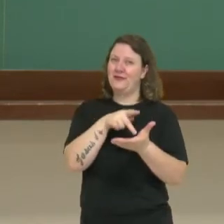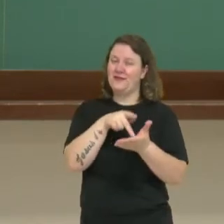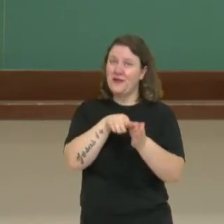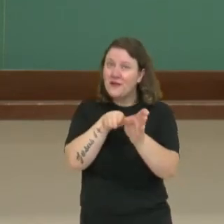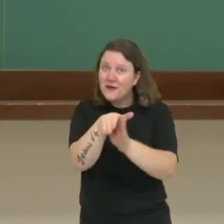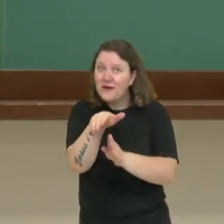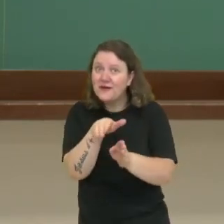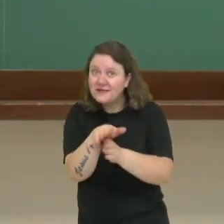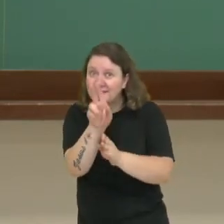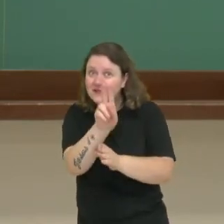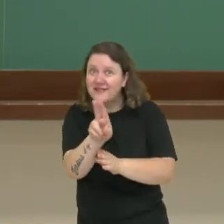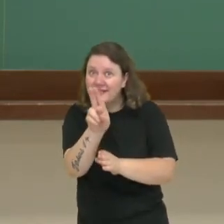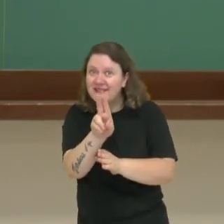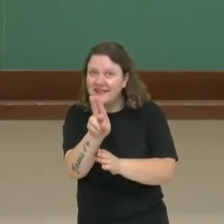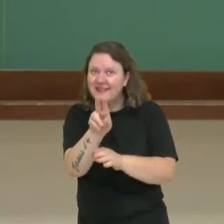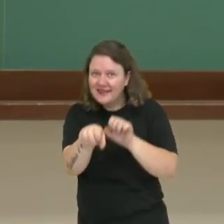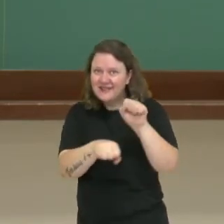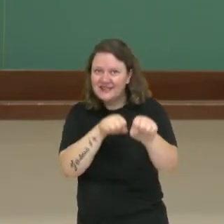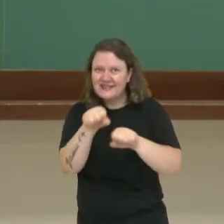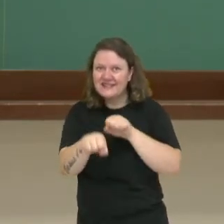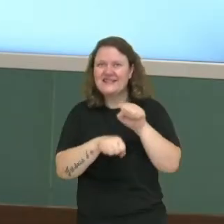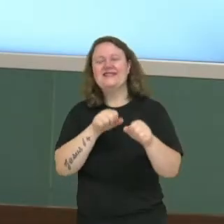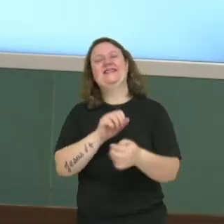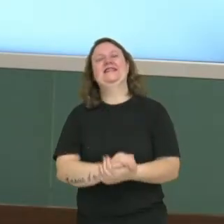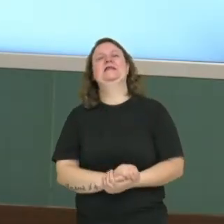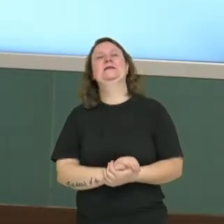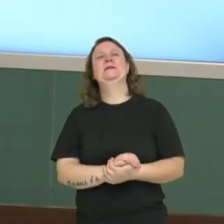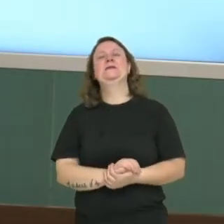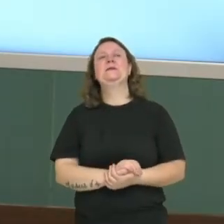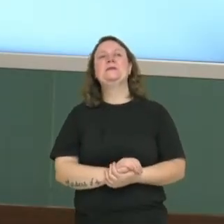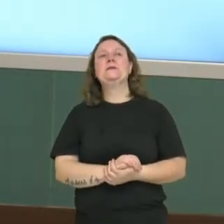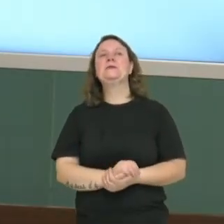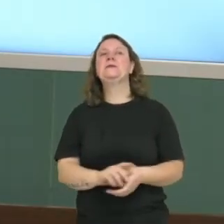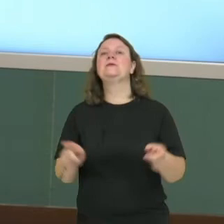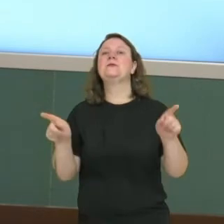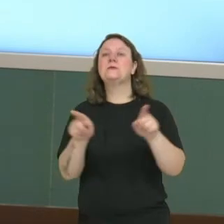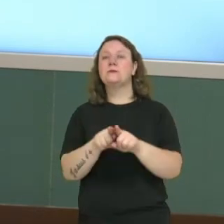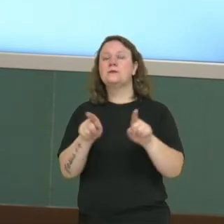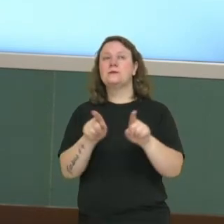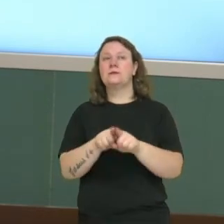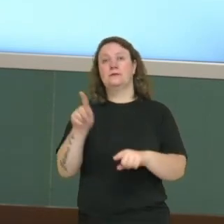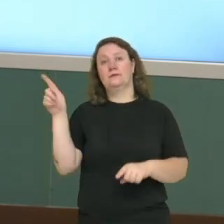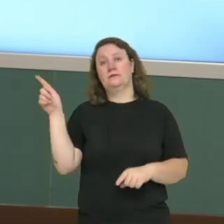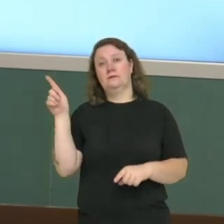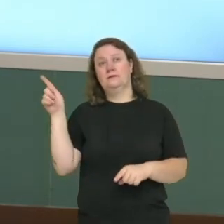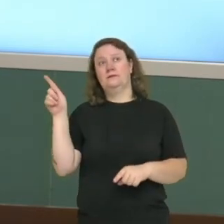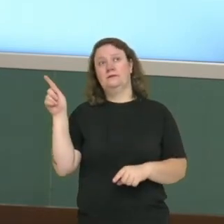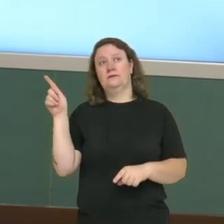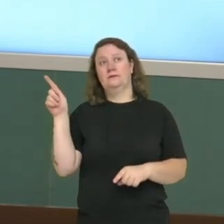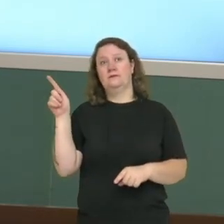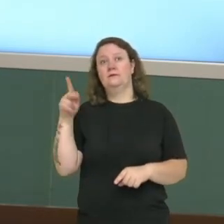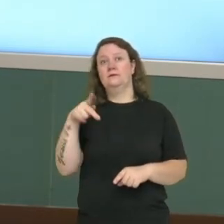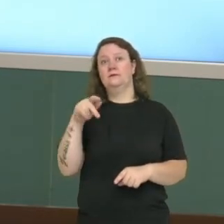suas bicicletas. Continuando então, gente, a gente vai falar agora do ciclismo de pista.